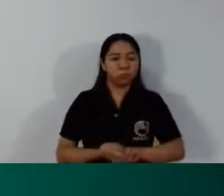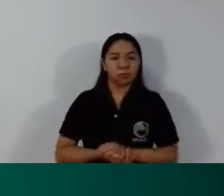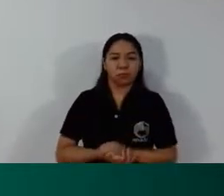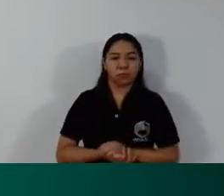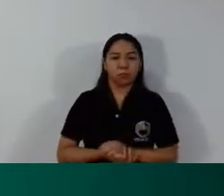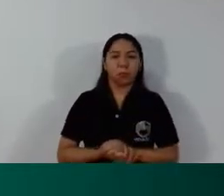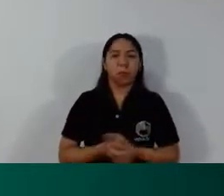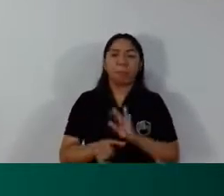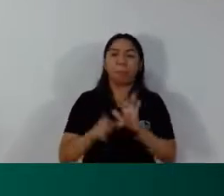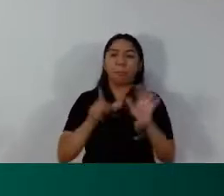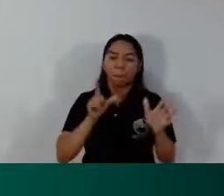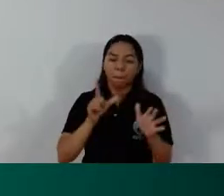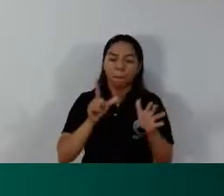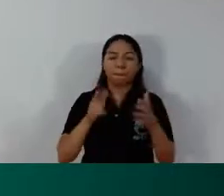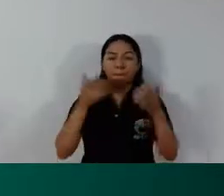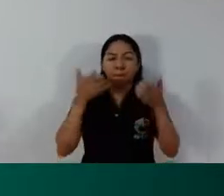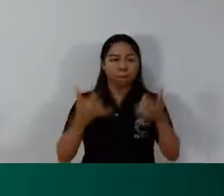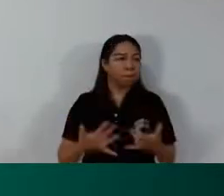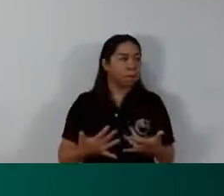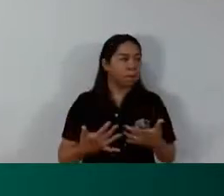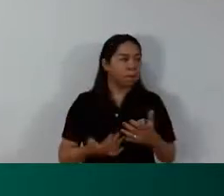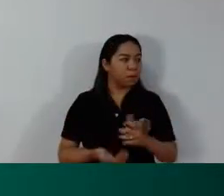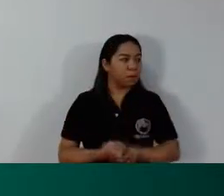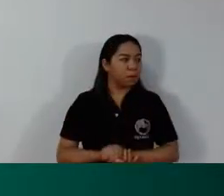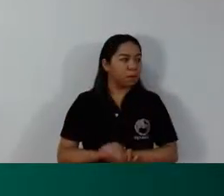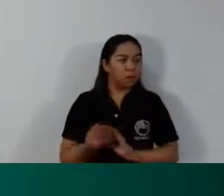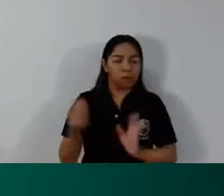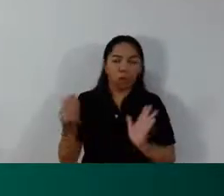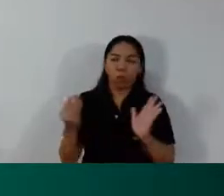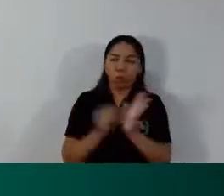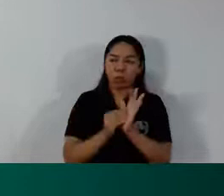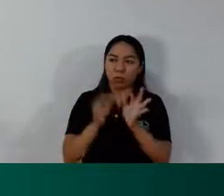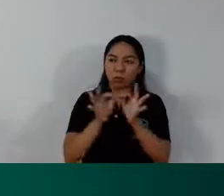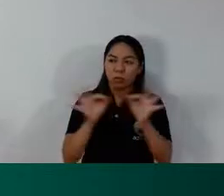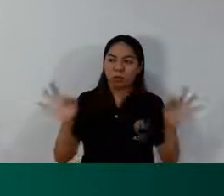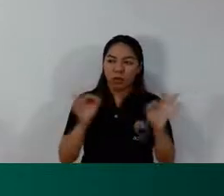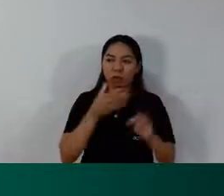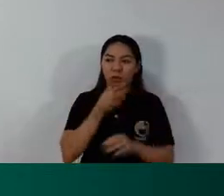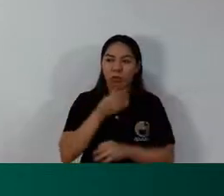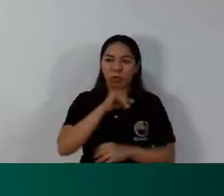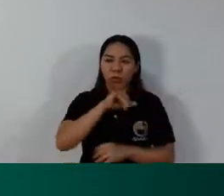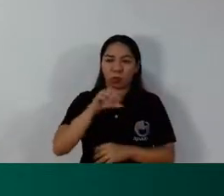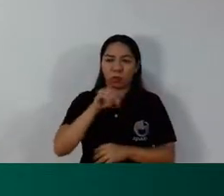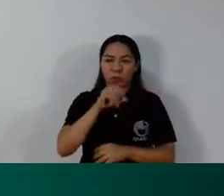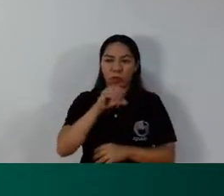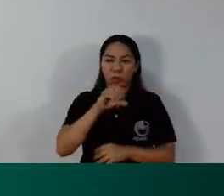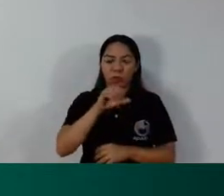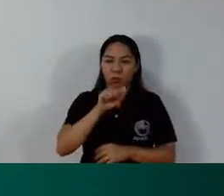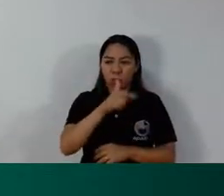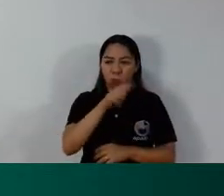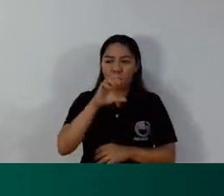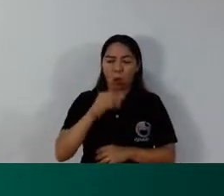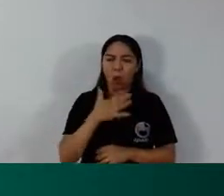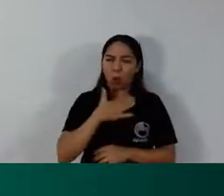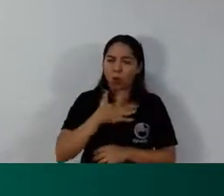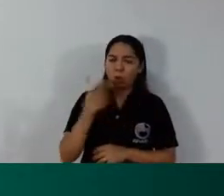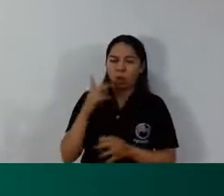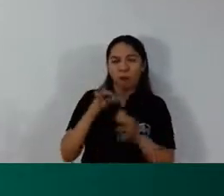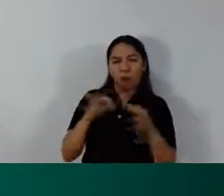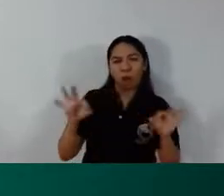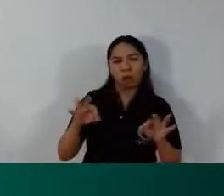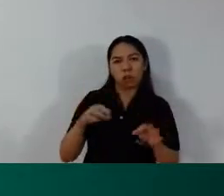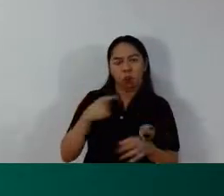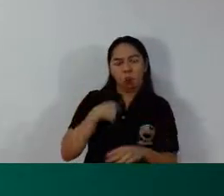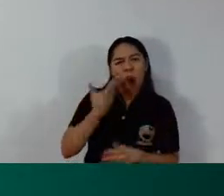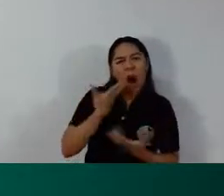antes de passar para as considerações se eu vou anotar essa frase do João que eu gostei viu João João